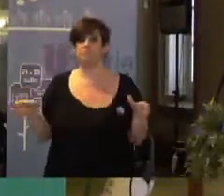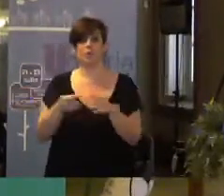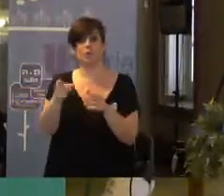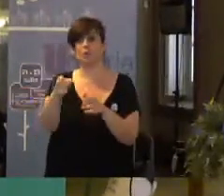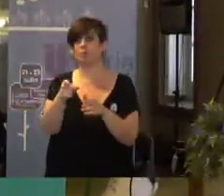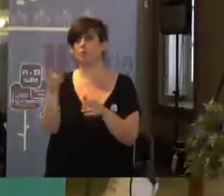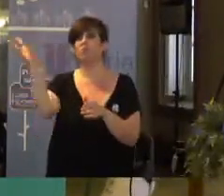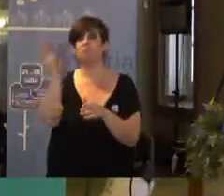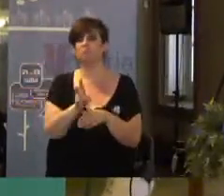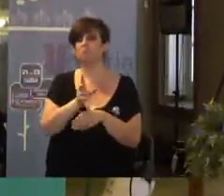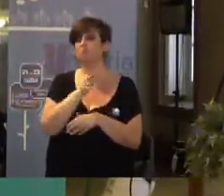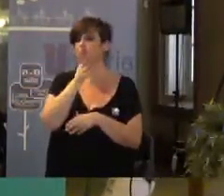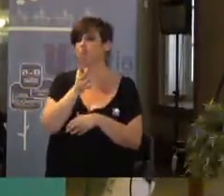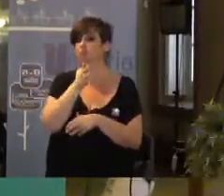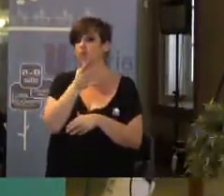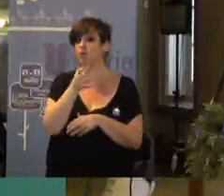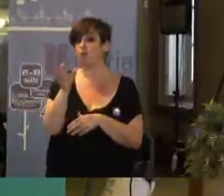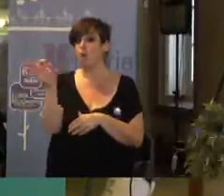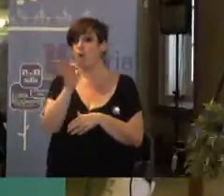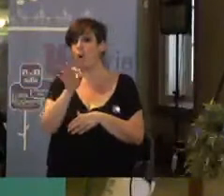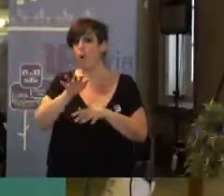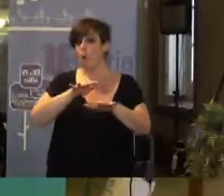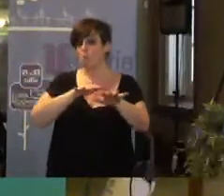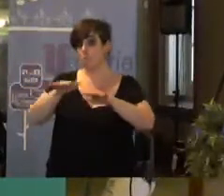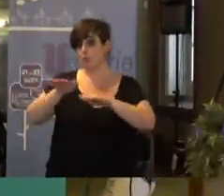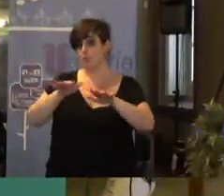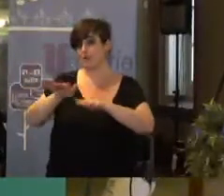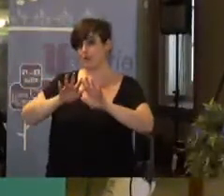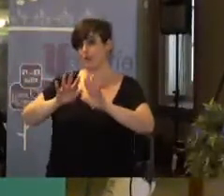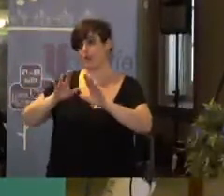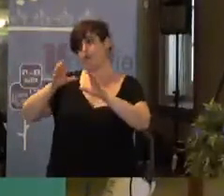inspiram nos movimentos de massas